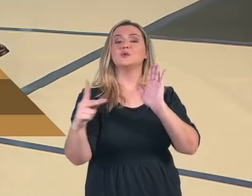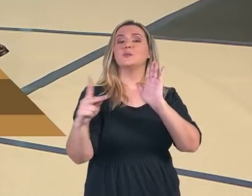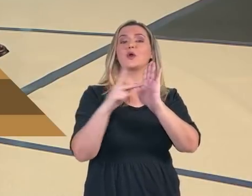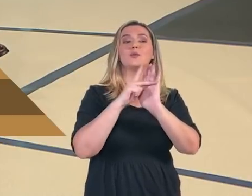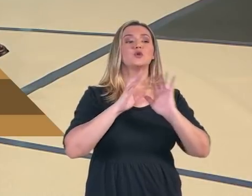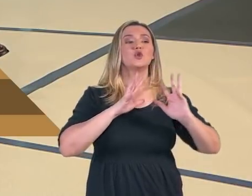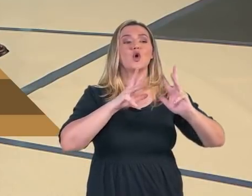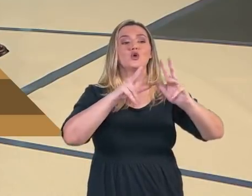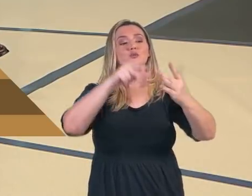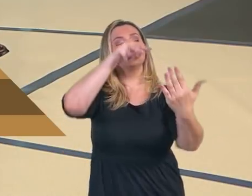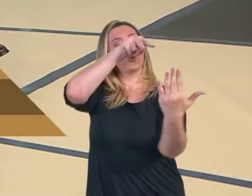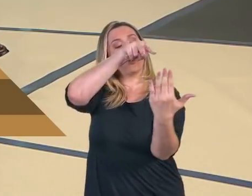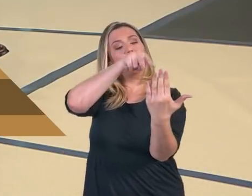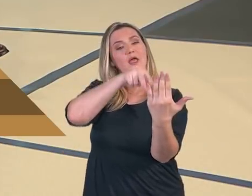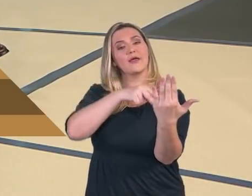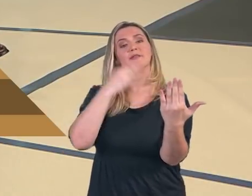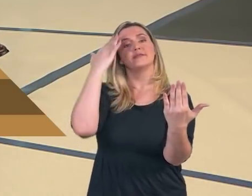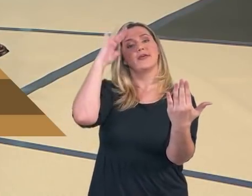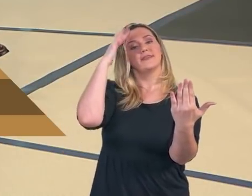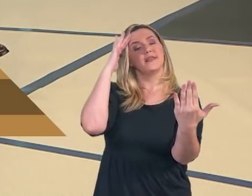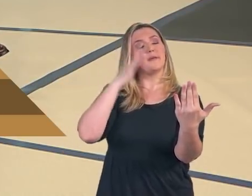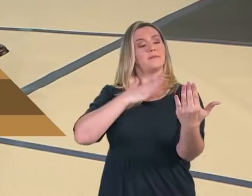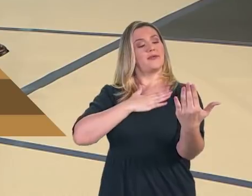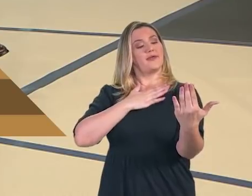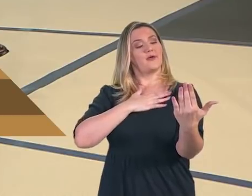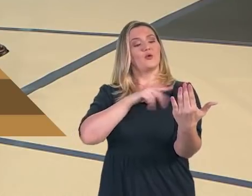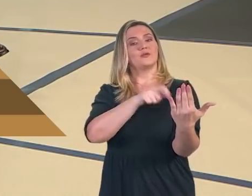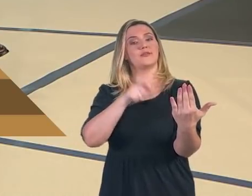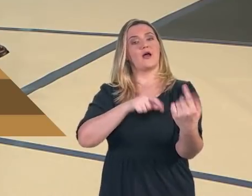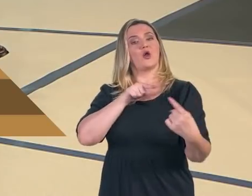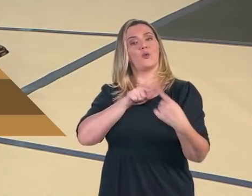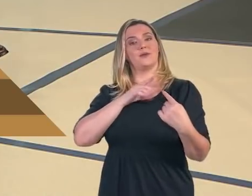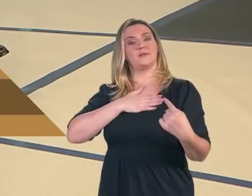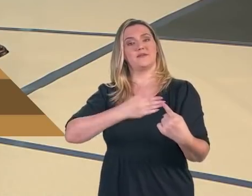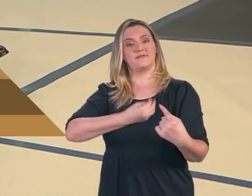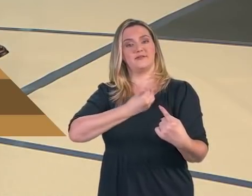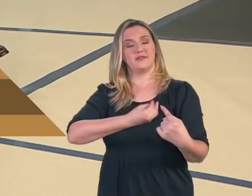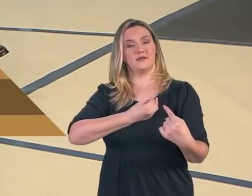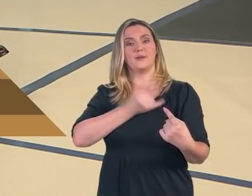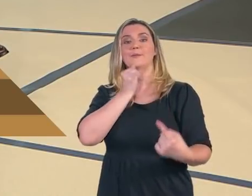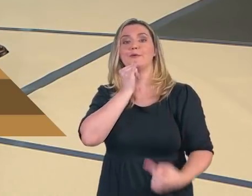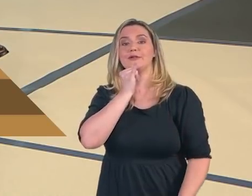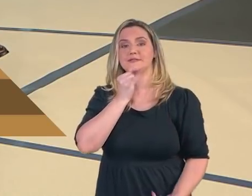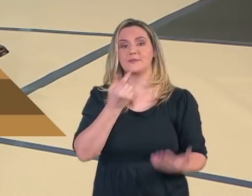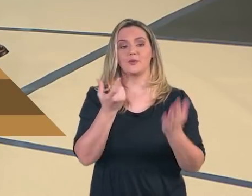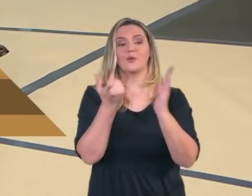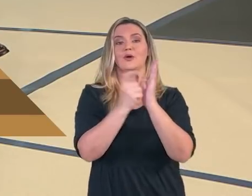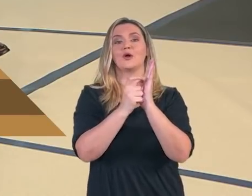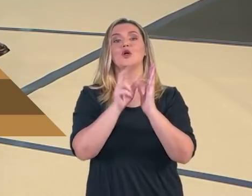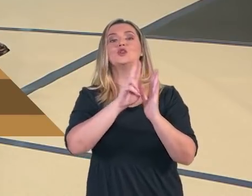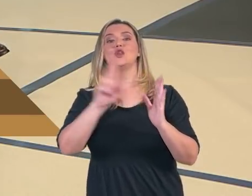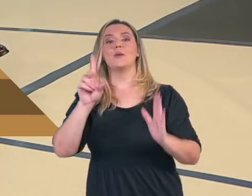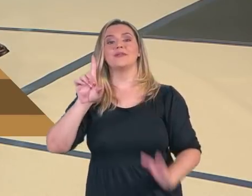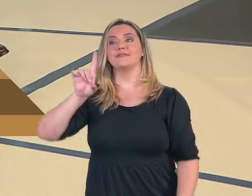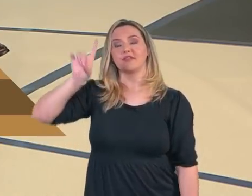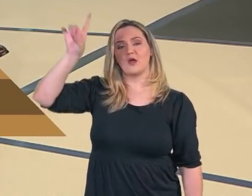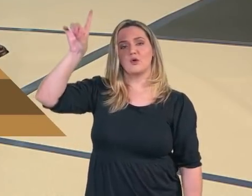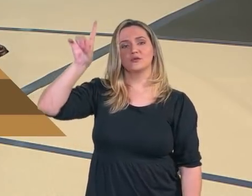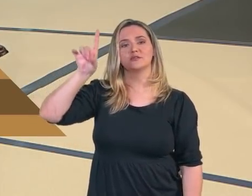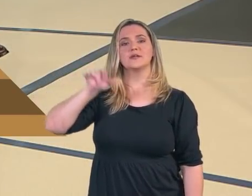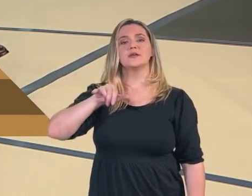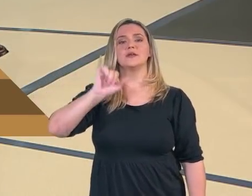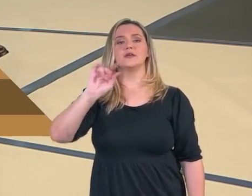Daniel evita-se o nome sagrado de Deus, o Deus pessoal dos judeus, para em seu lugar dar preferência à